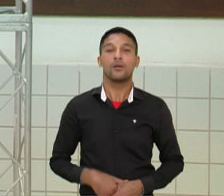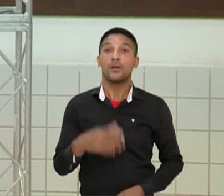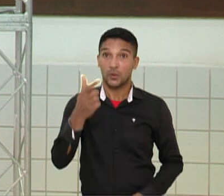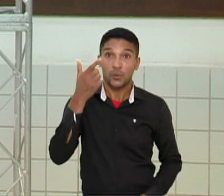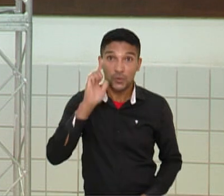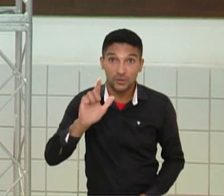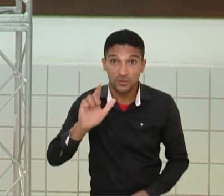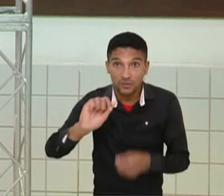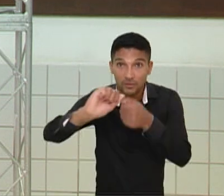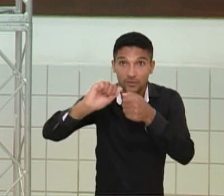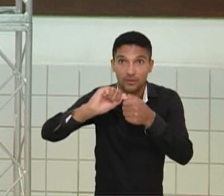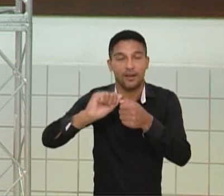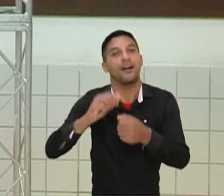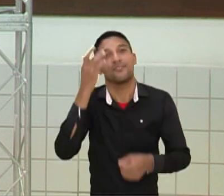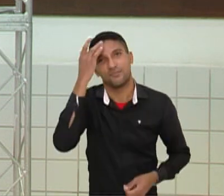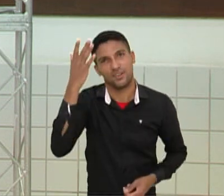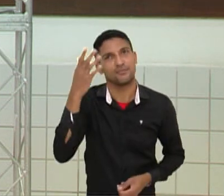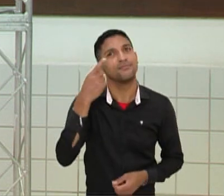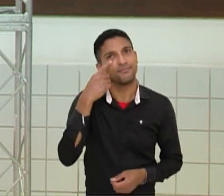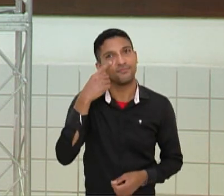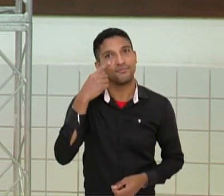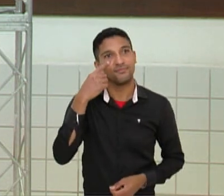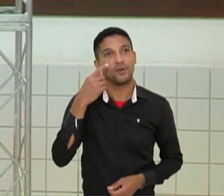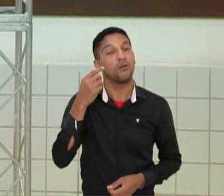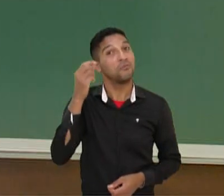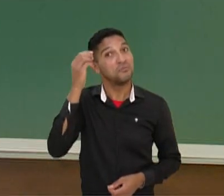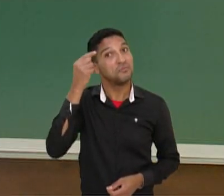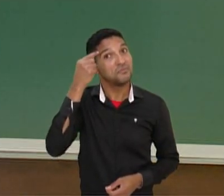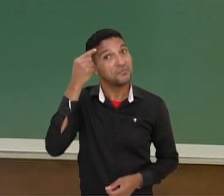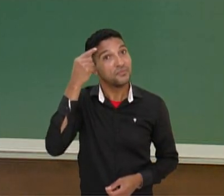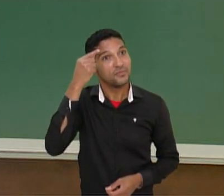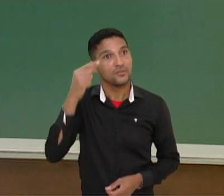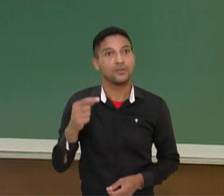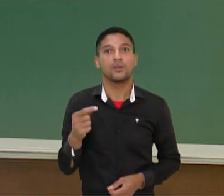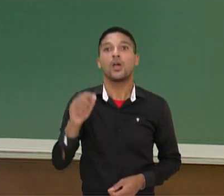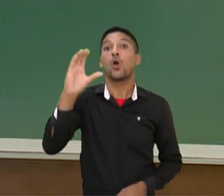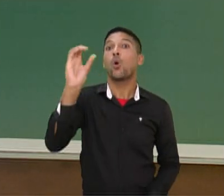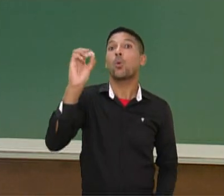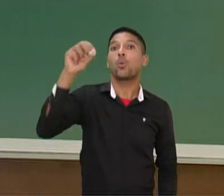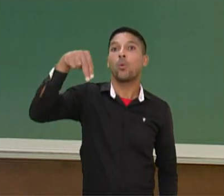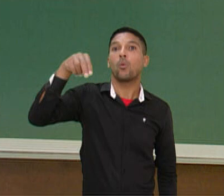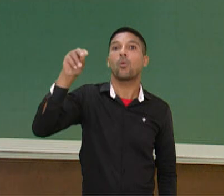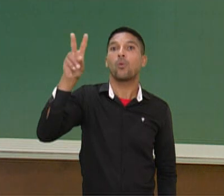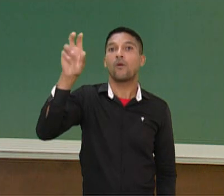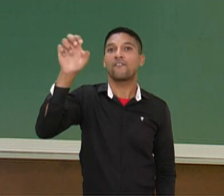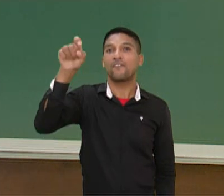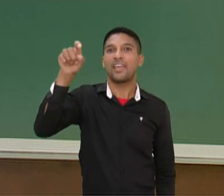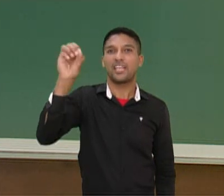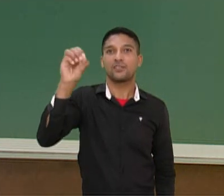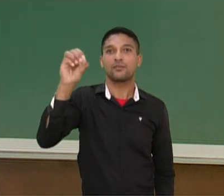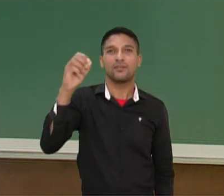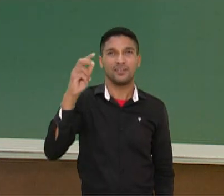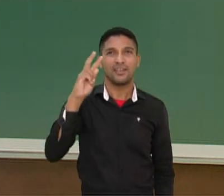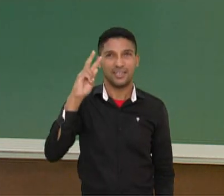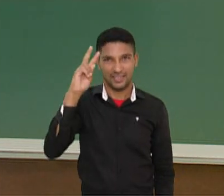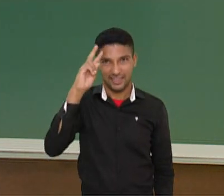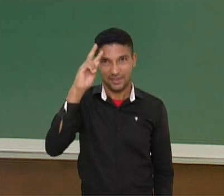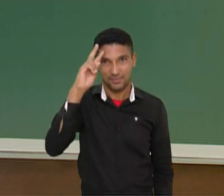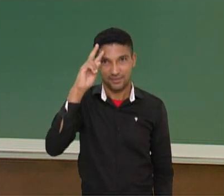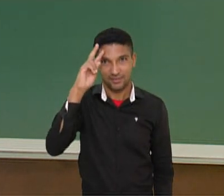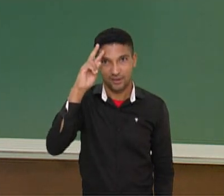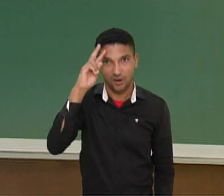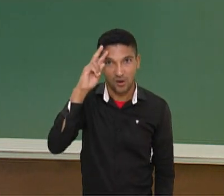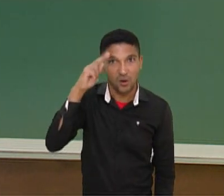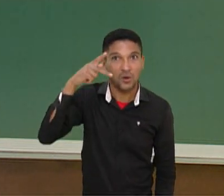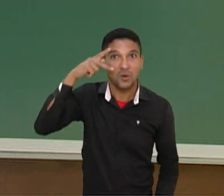Conseguiu fazer? Ah, isso é moleza, né, gente? Vamos lá pensar. Quais são os convexos? São aqueles que não têm aquelas pontas loucas que eu falei para